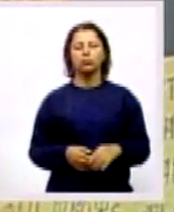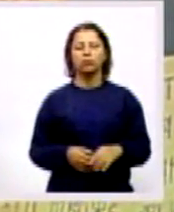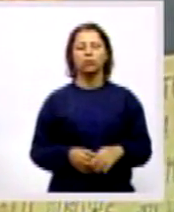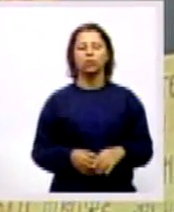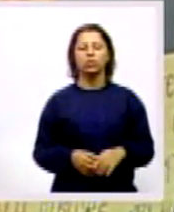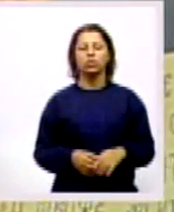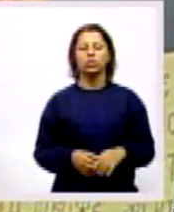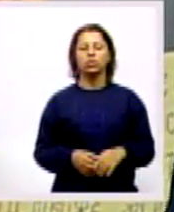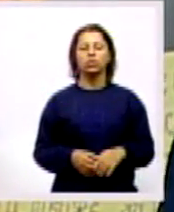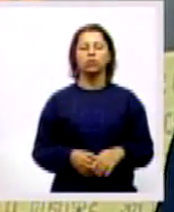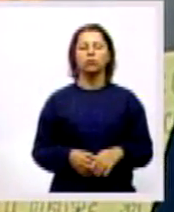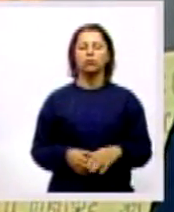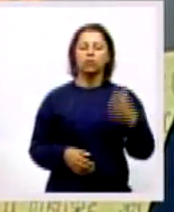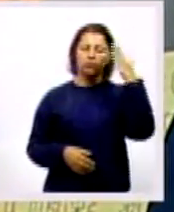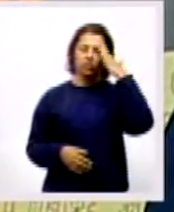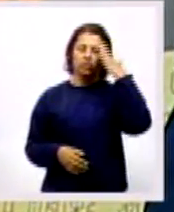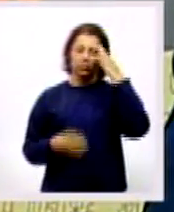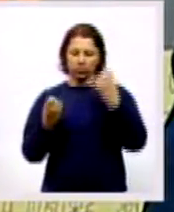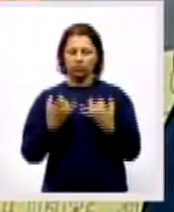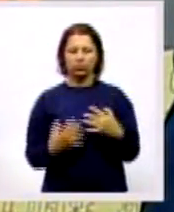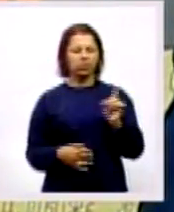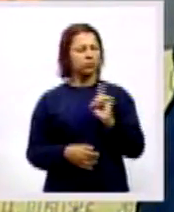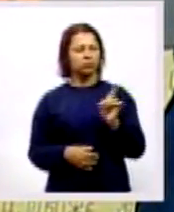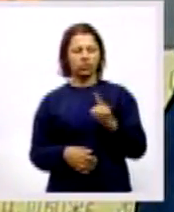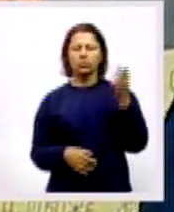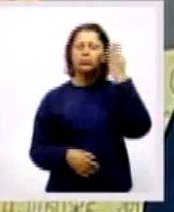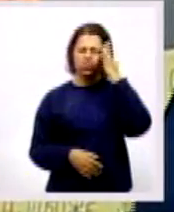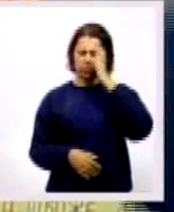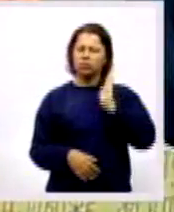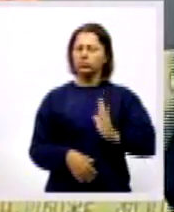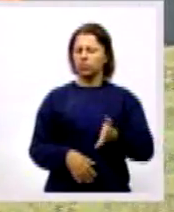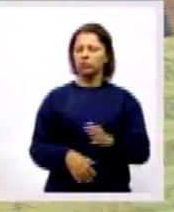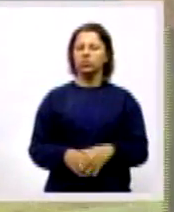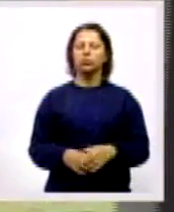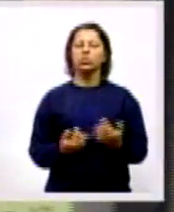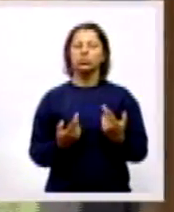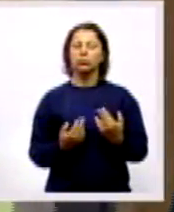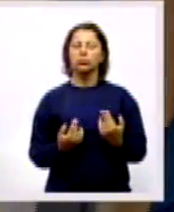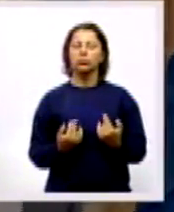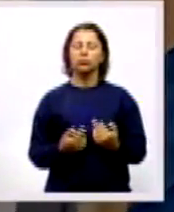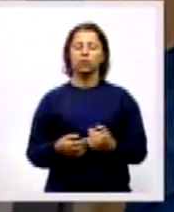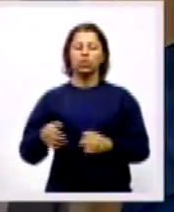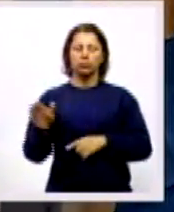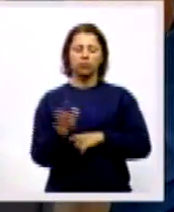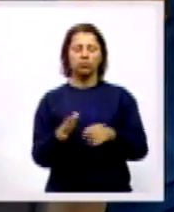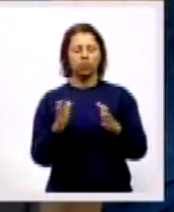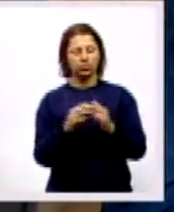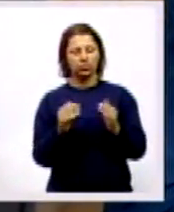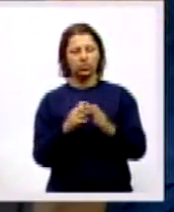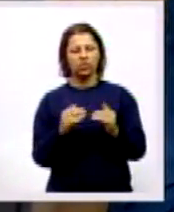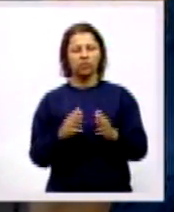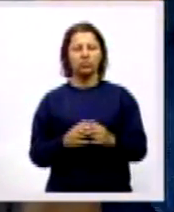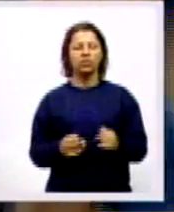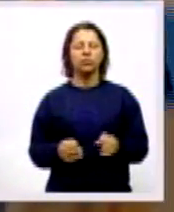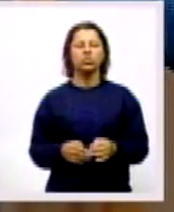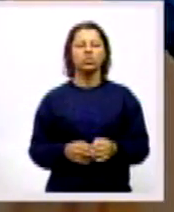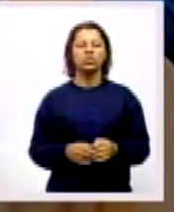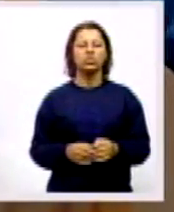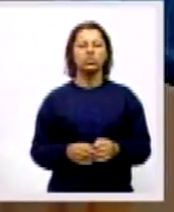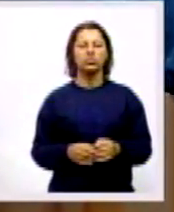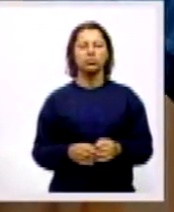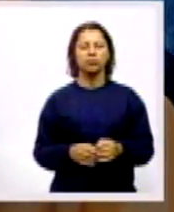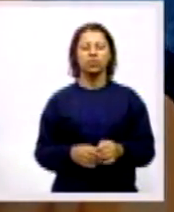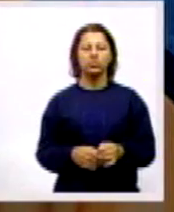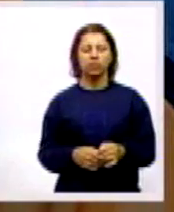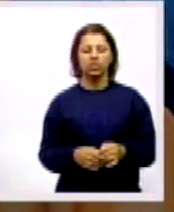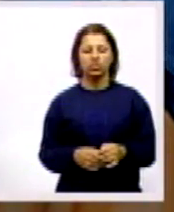Não, eu sei, não preciso explicar, não, eu já sei. Mentira! É igual pedir informação. Eu tenho uma preguiça de pedir informação, porque eu tenho preguiça de prestar